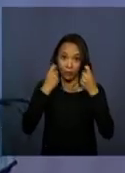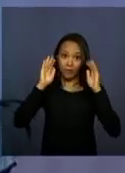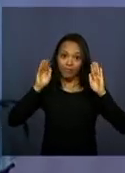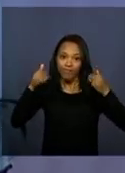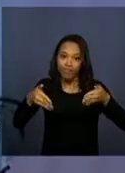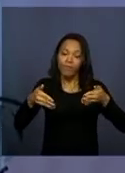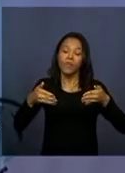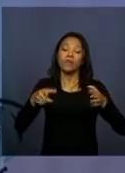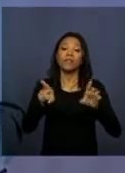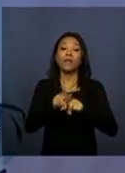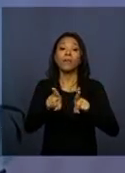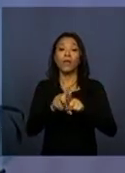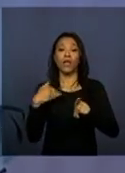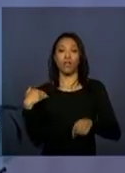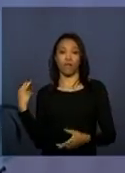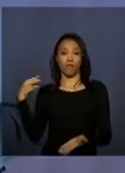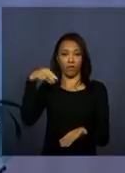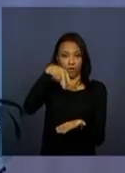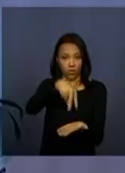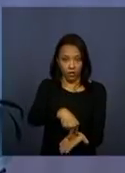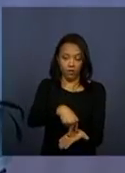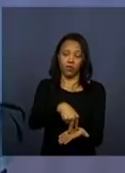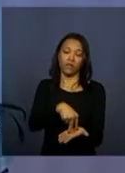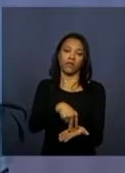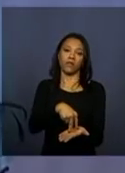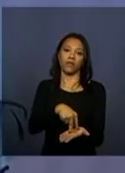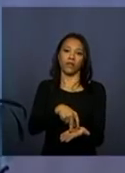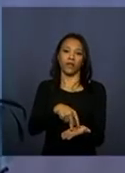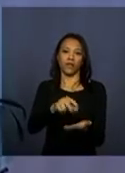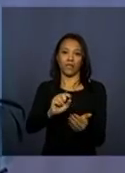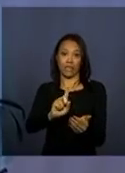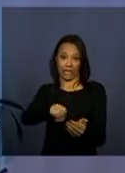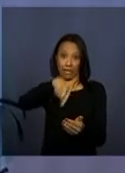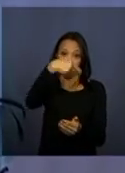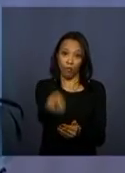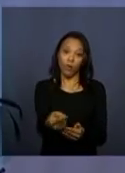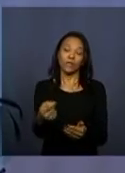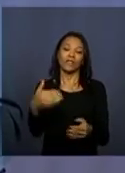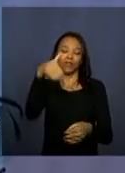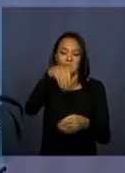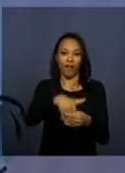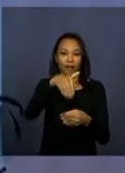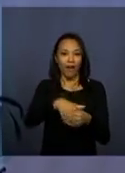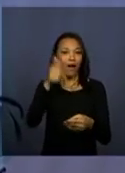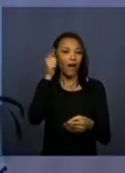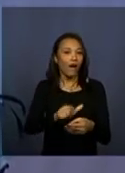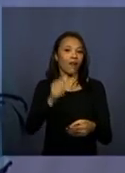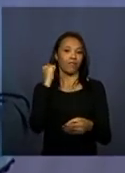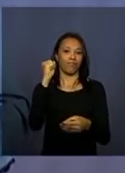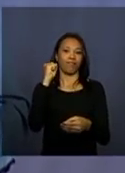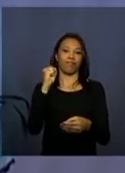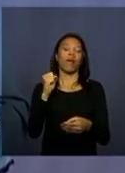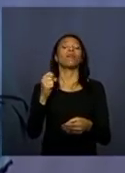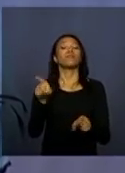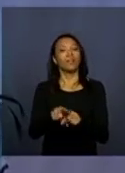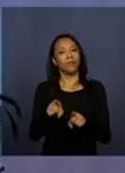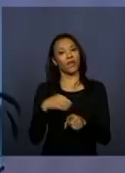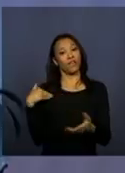aqui, logo após a minha eleição, é um momento também de